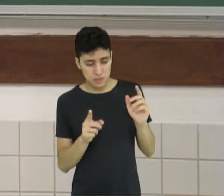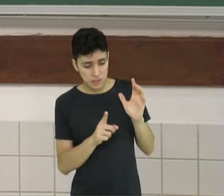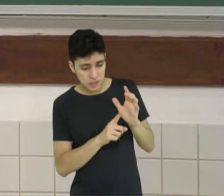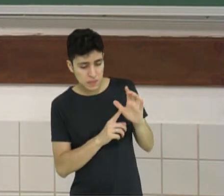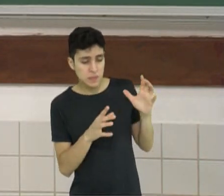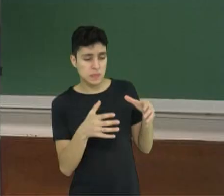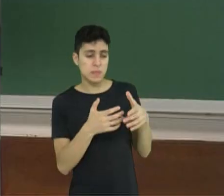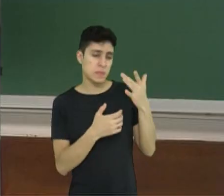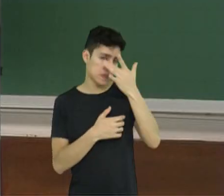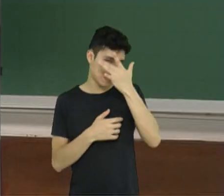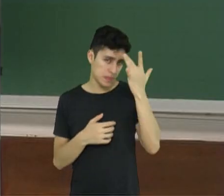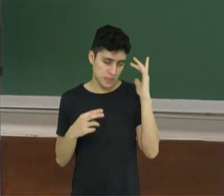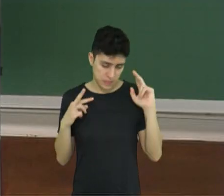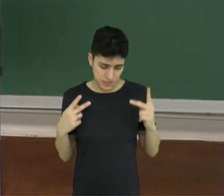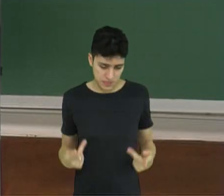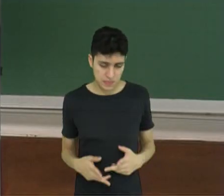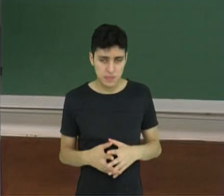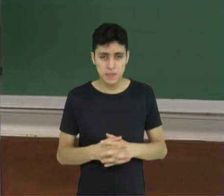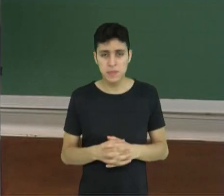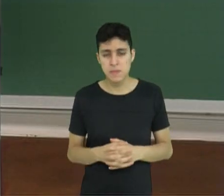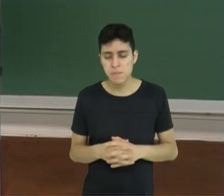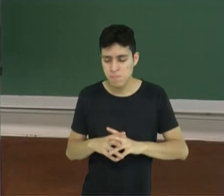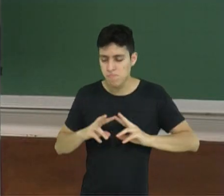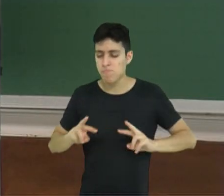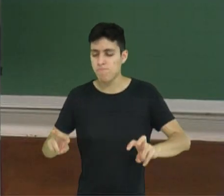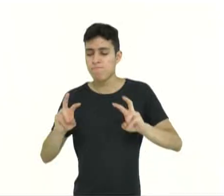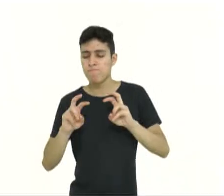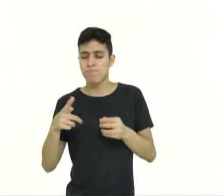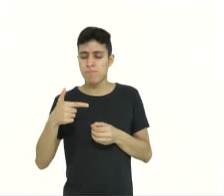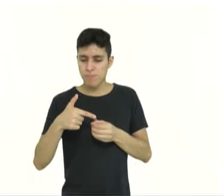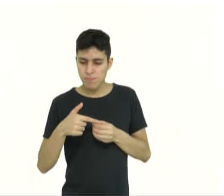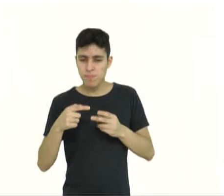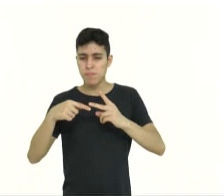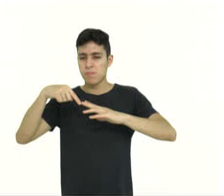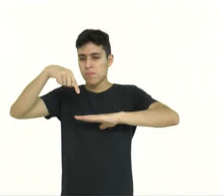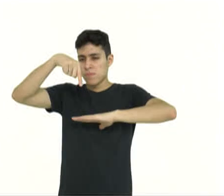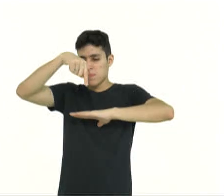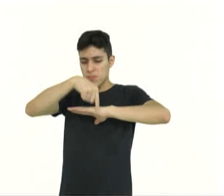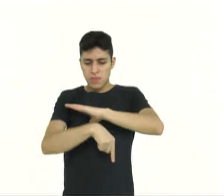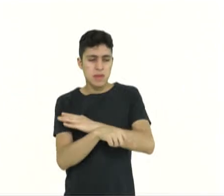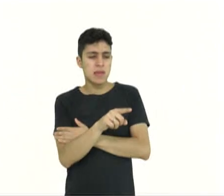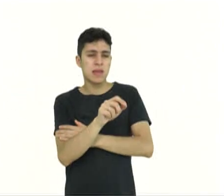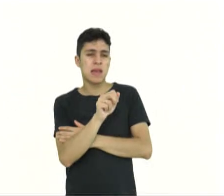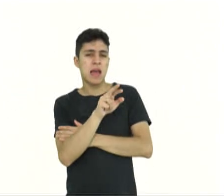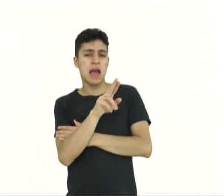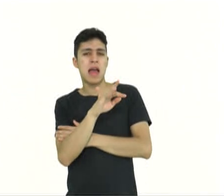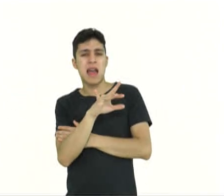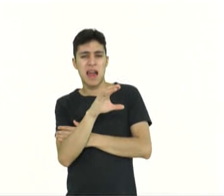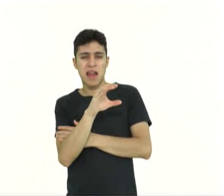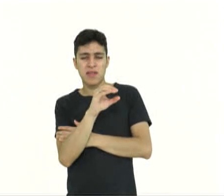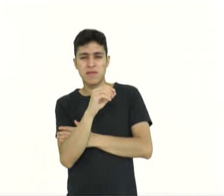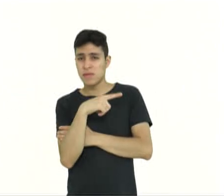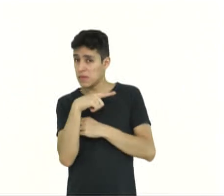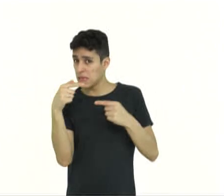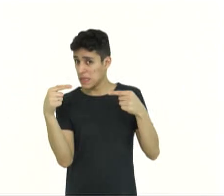os grupos humanos, né? A exploração de petróleo, os minerais que nós temos no Ártico, inclusive conflitos ali entre os países,